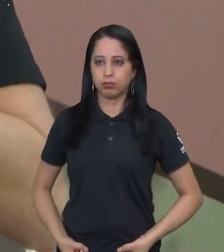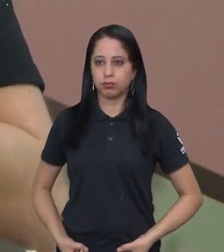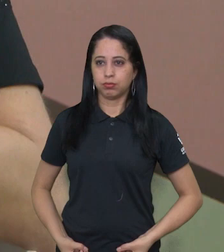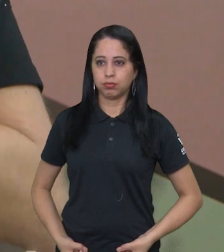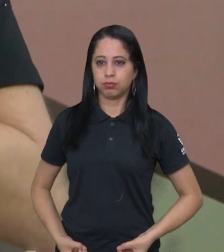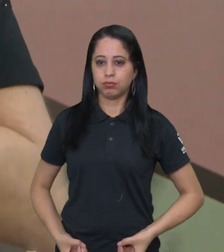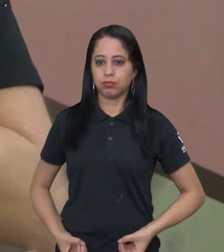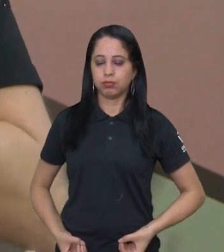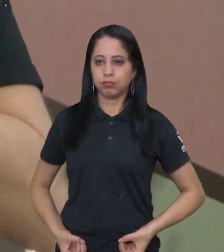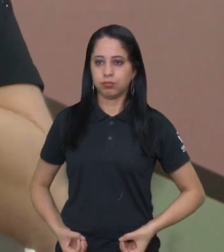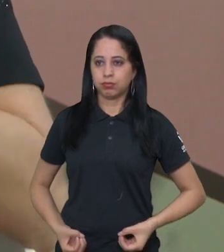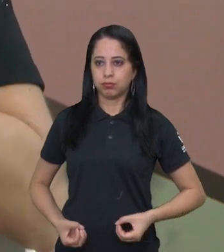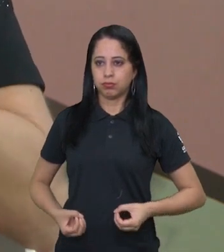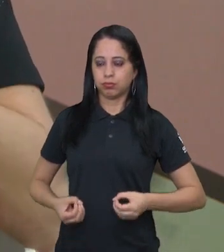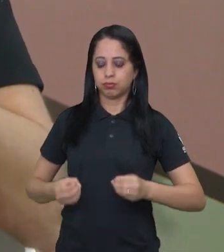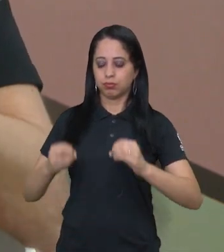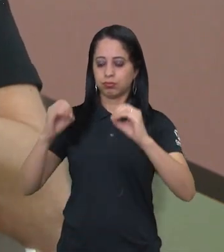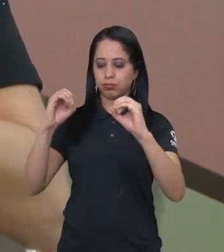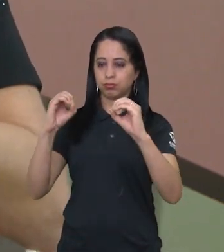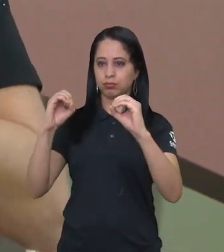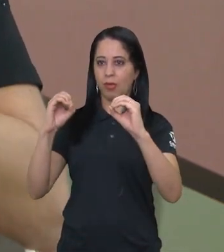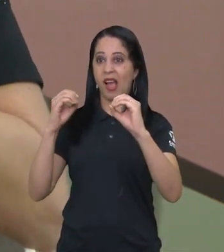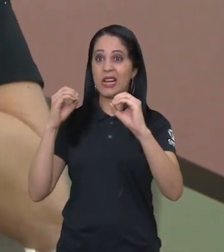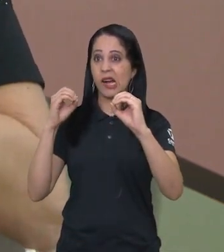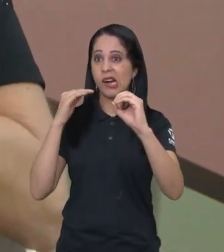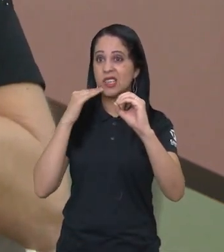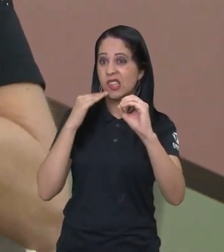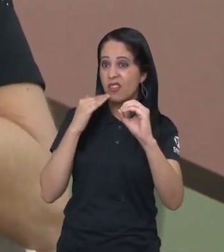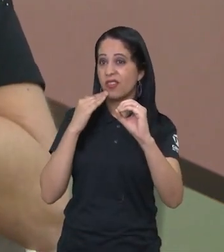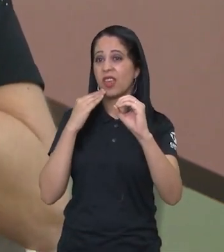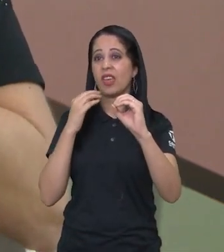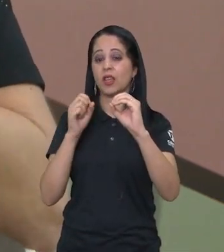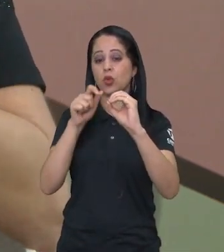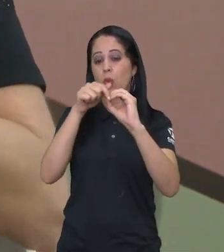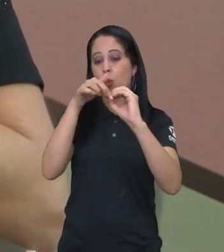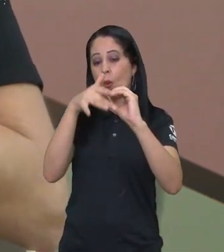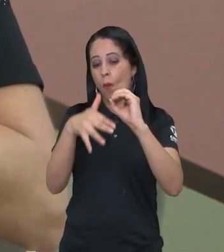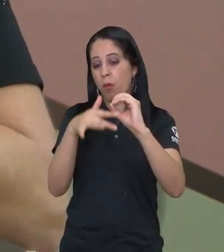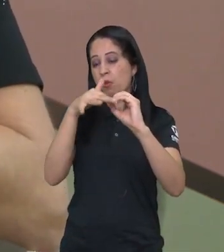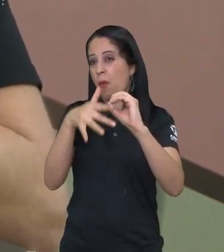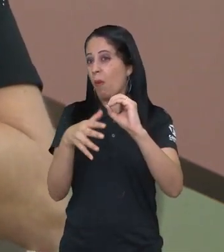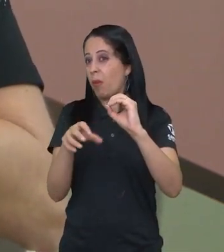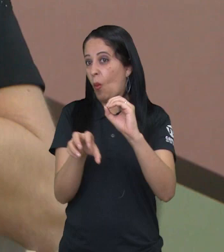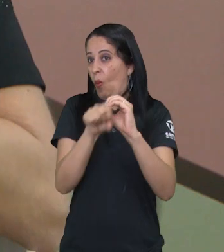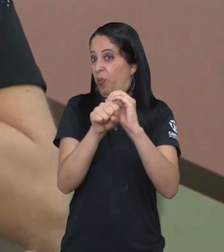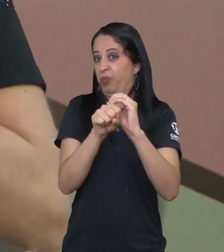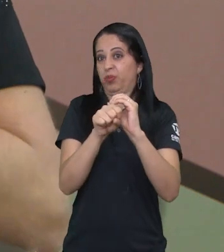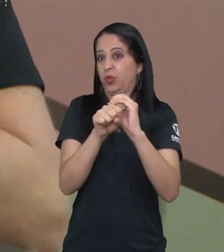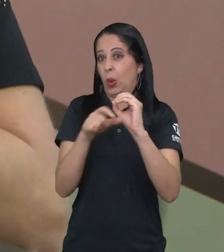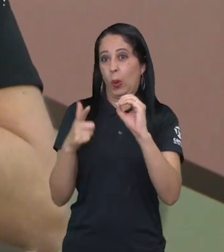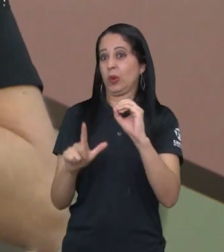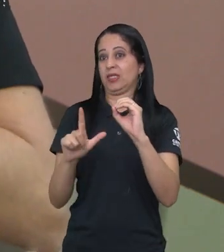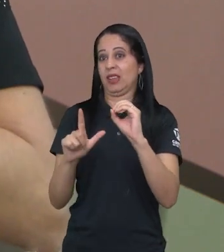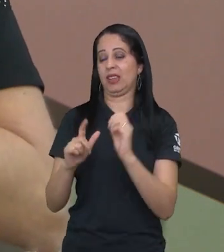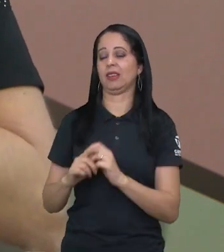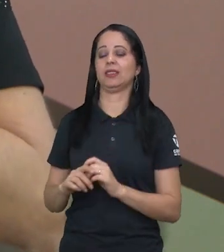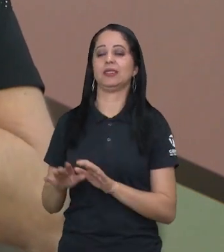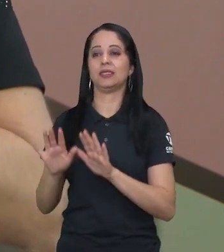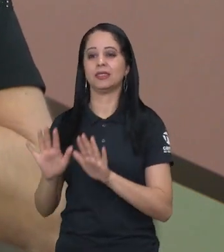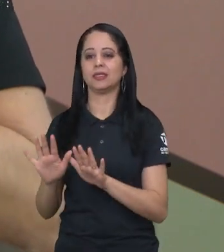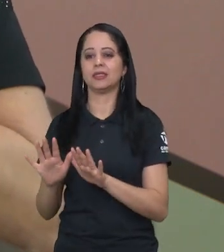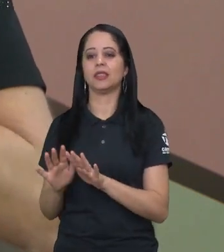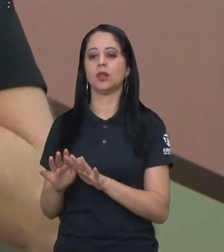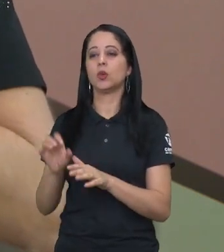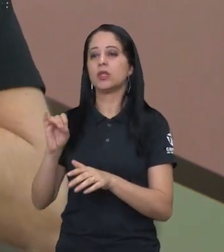não ovula todo mês, que tem um ciclo mais alongado, um ciclo muito curto, que não está ovulando. A segunda coisa que a gente tem que